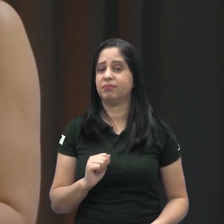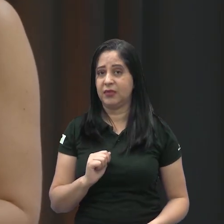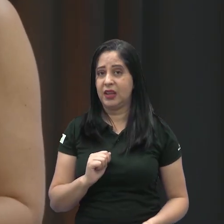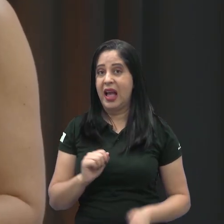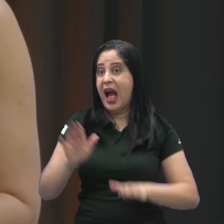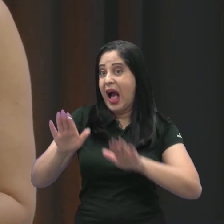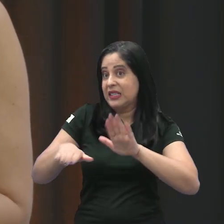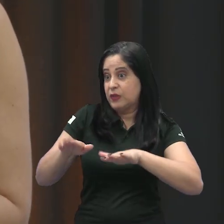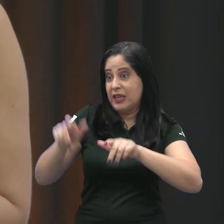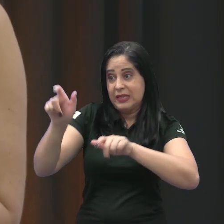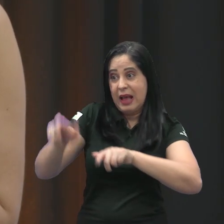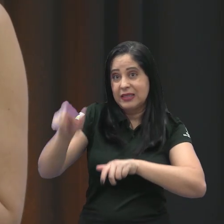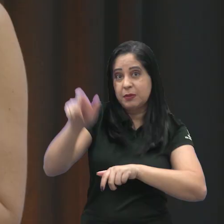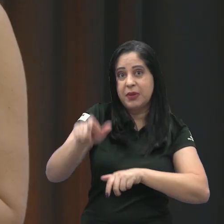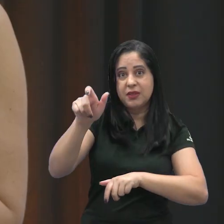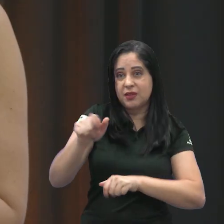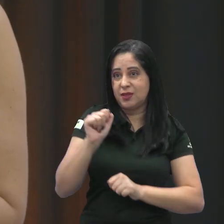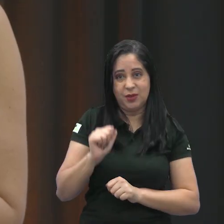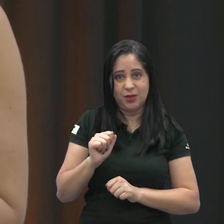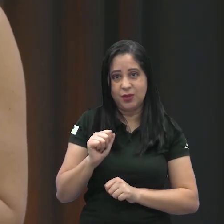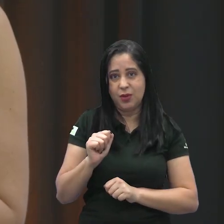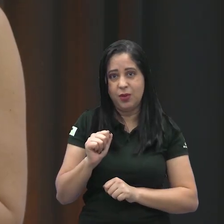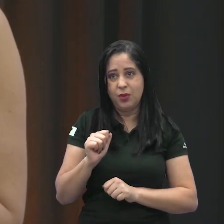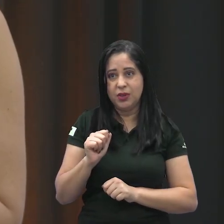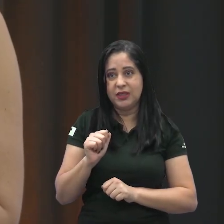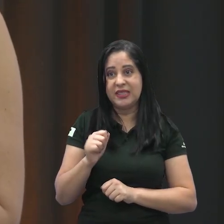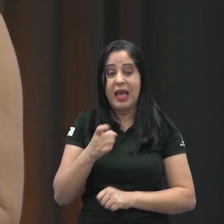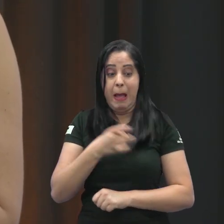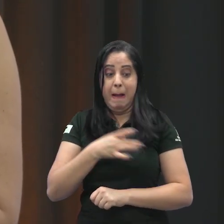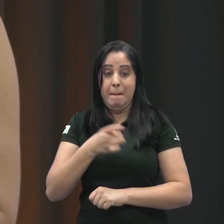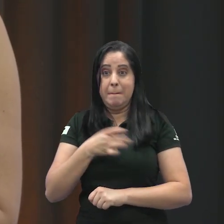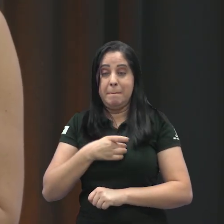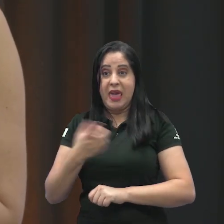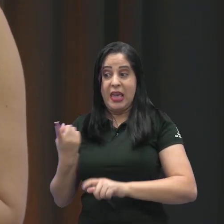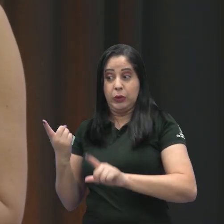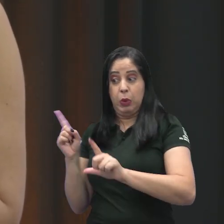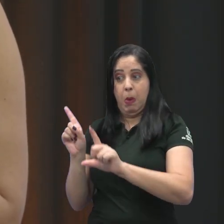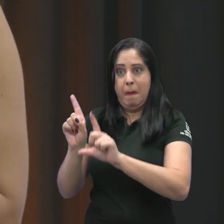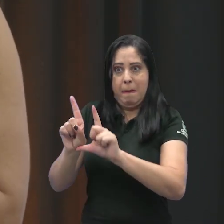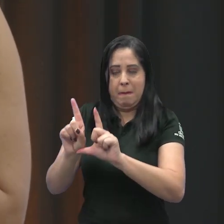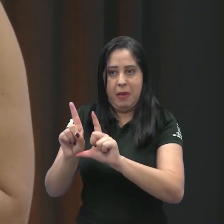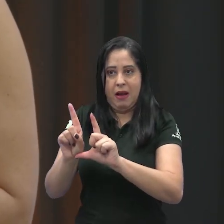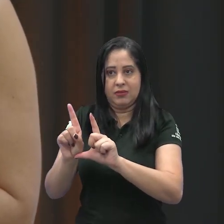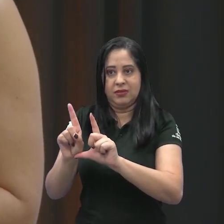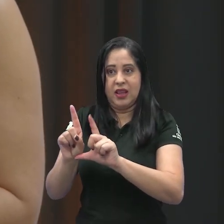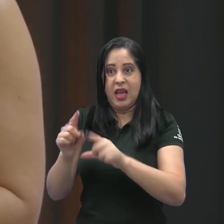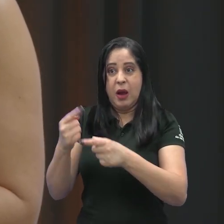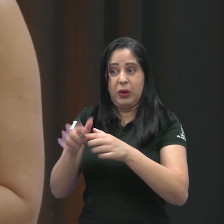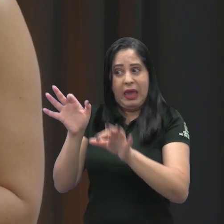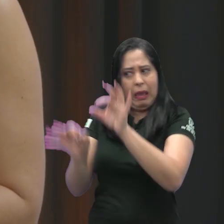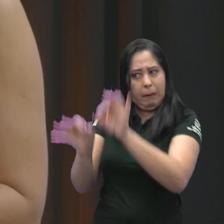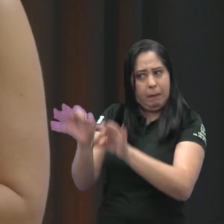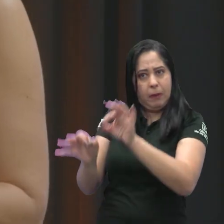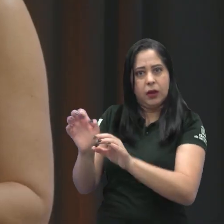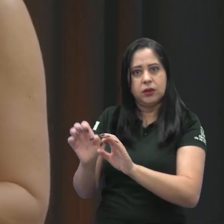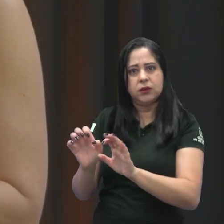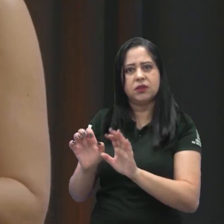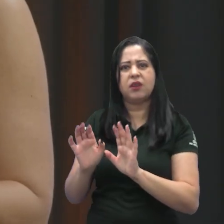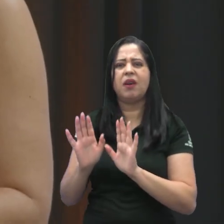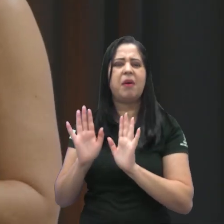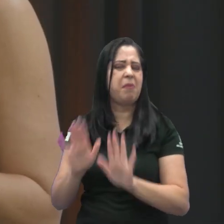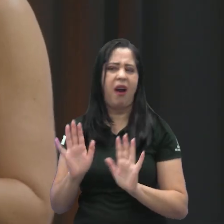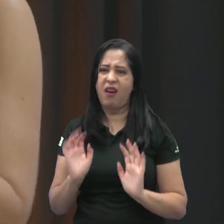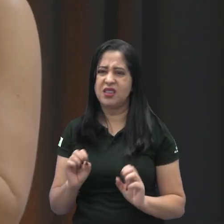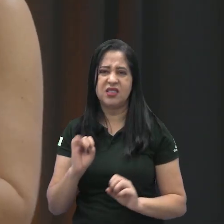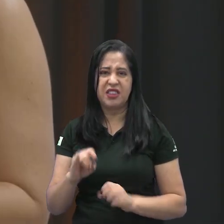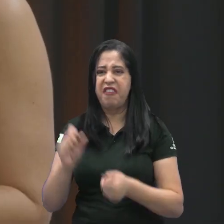inclusive, as pessoas, elas ainda não foram porque elas estão realmente com medo do que as pessoas vão pensar de mim, né? Mas pensar, vai pensar.